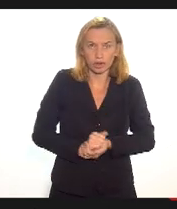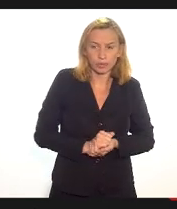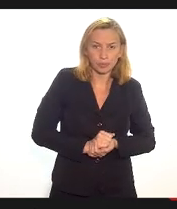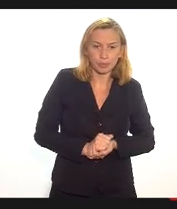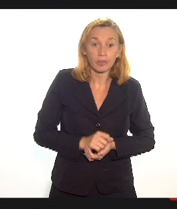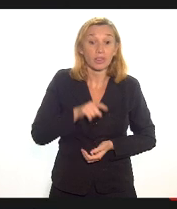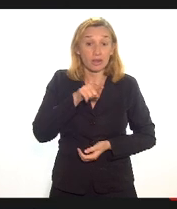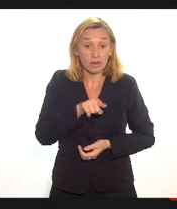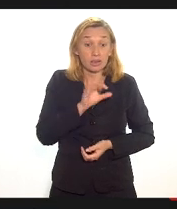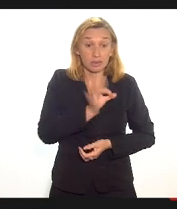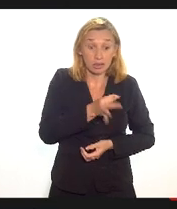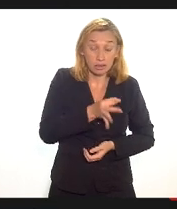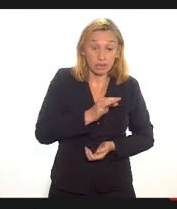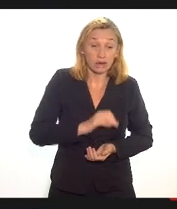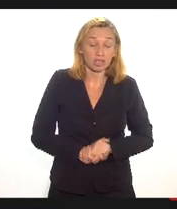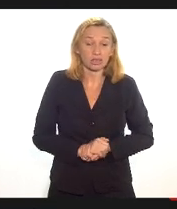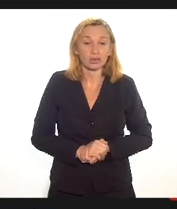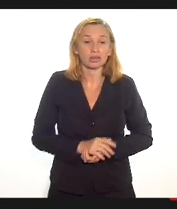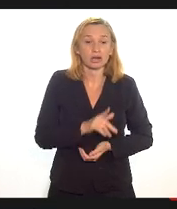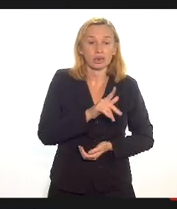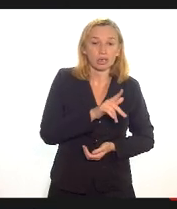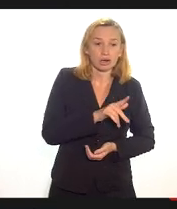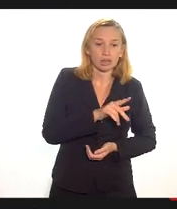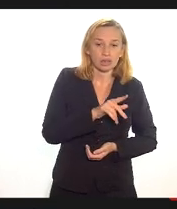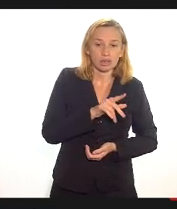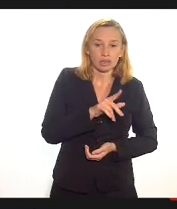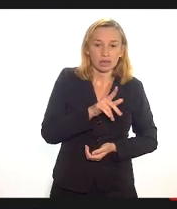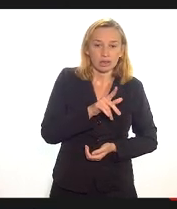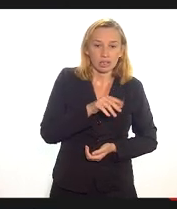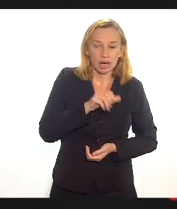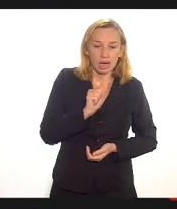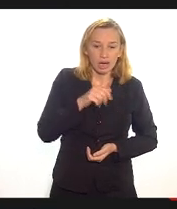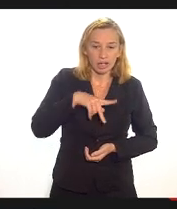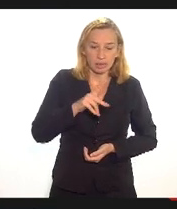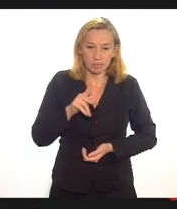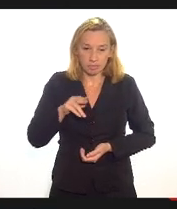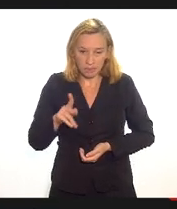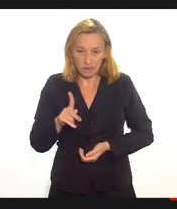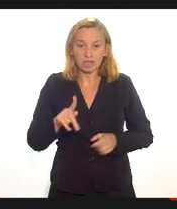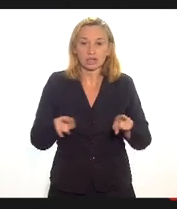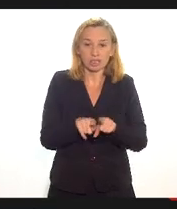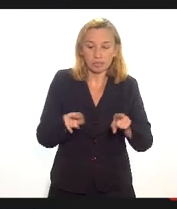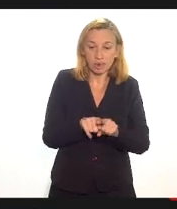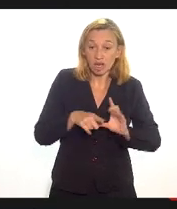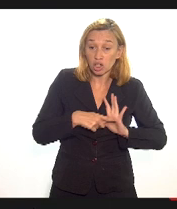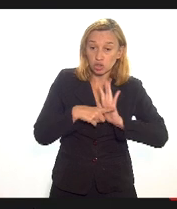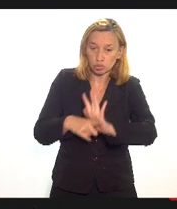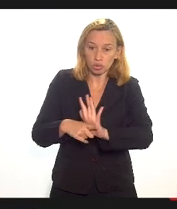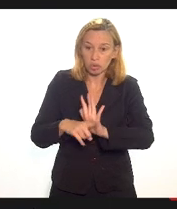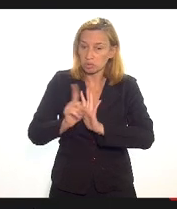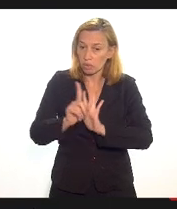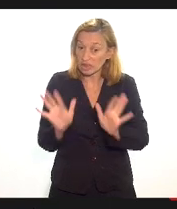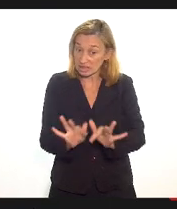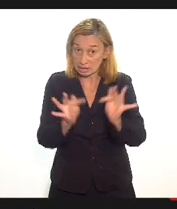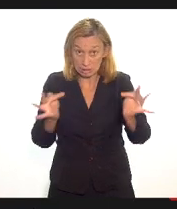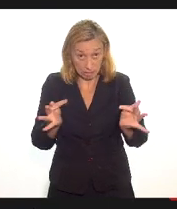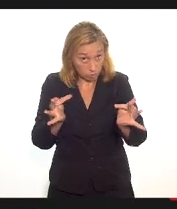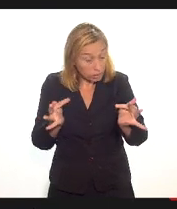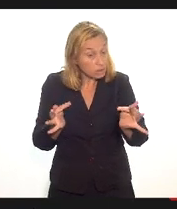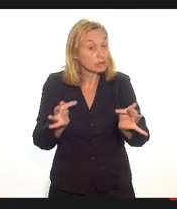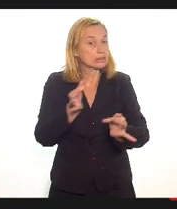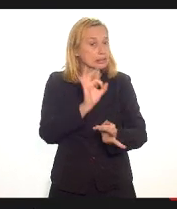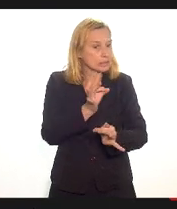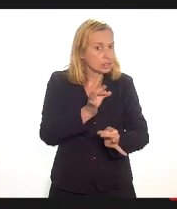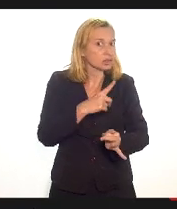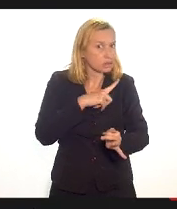E esse arcabouço, o IBP também deu a sua contribuição, porque não é uma coisa simples, os senhores têm certeza